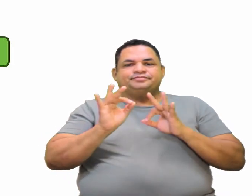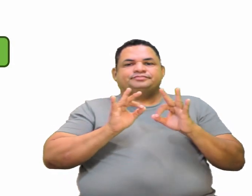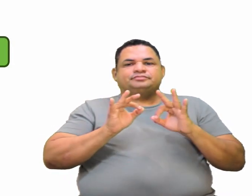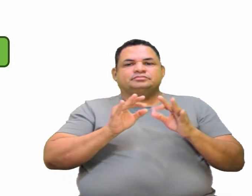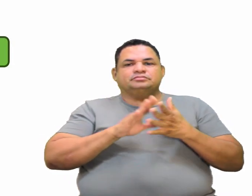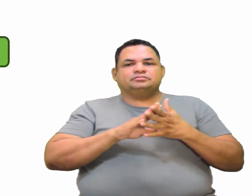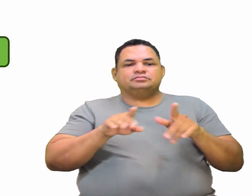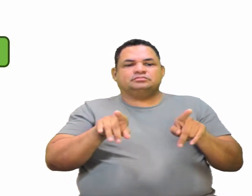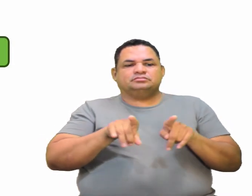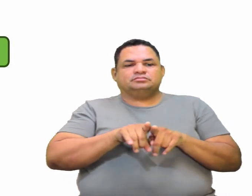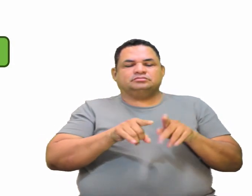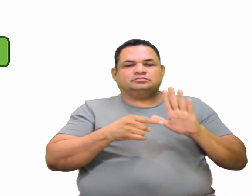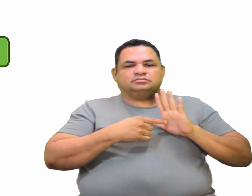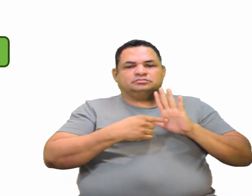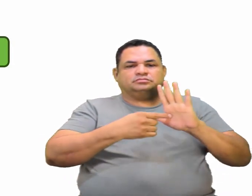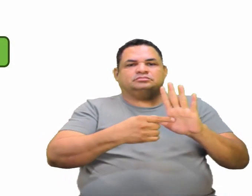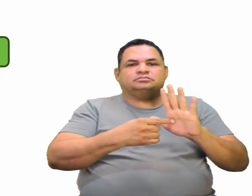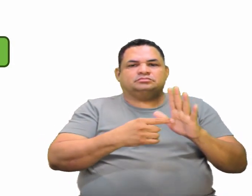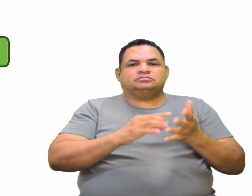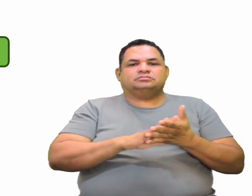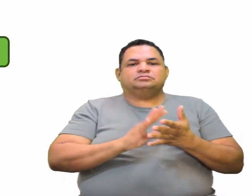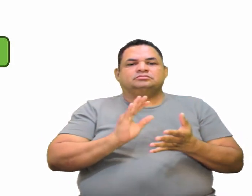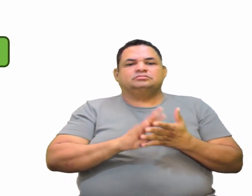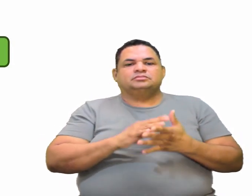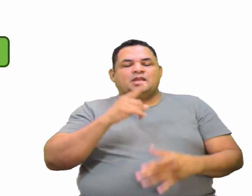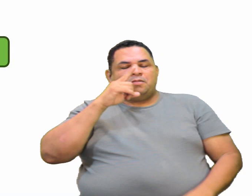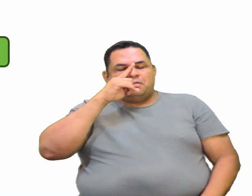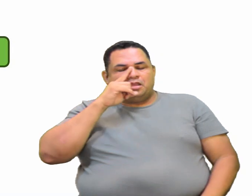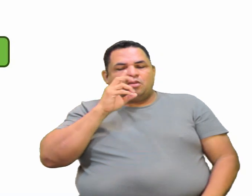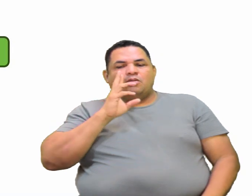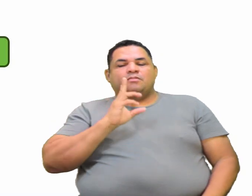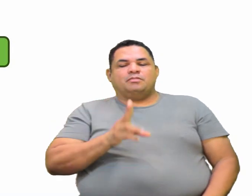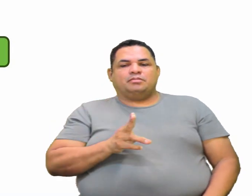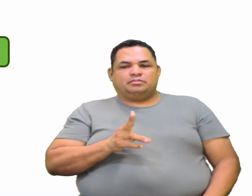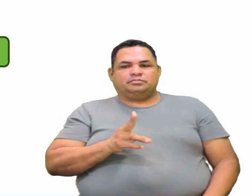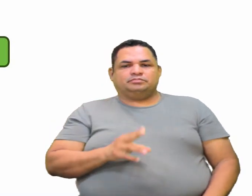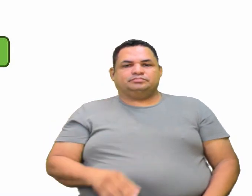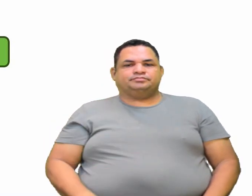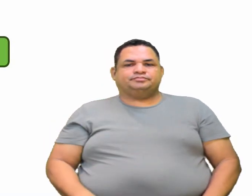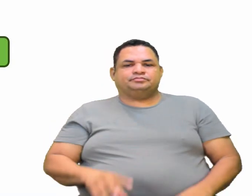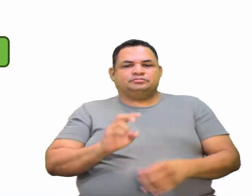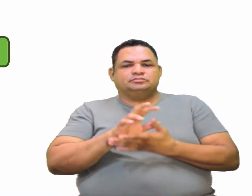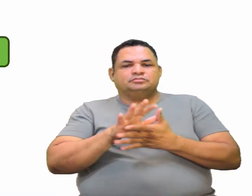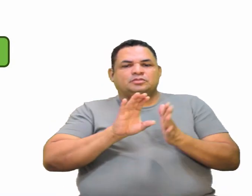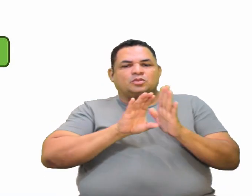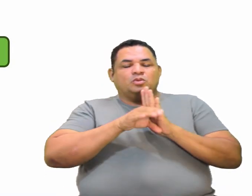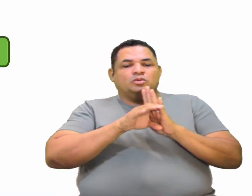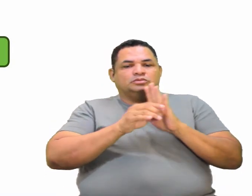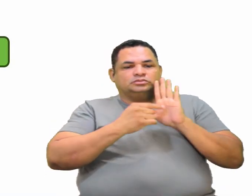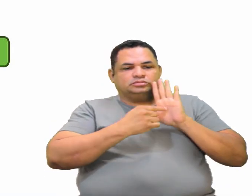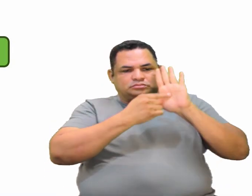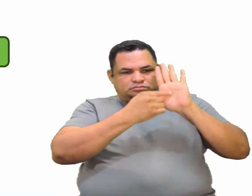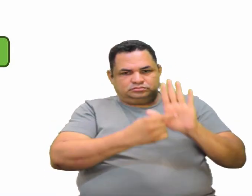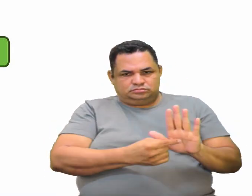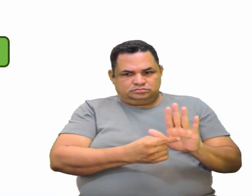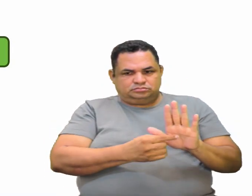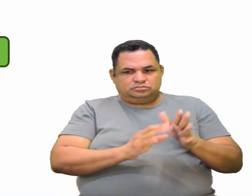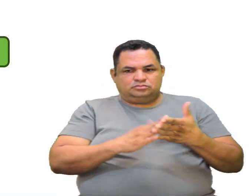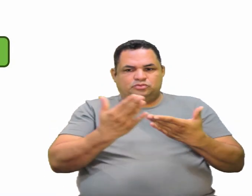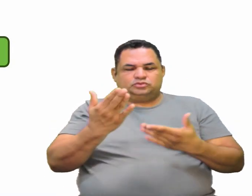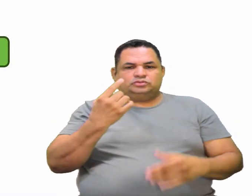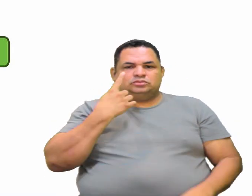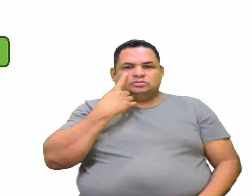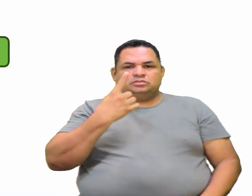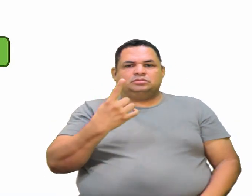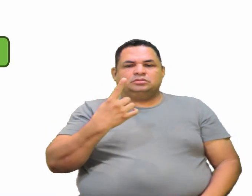outra, elas vão apresentar o mesmo risco, que é o caso aí, é o conceito aí que ele deu. Ele arrodeou